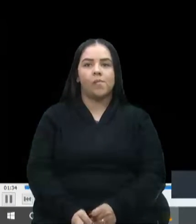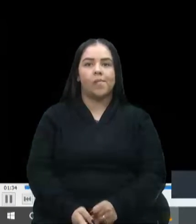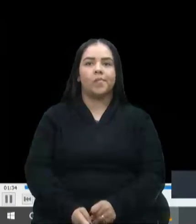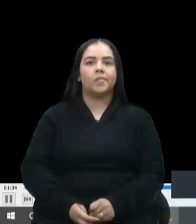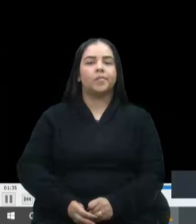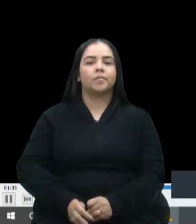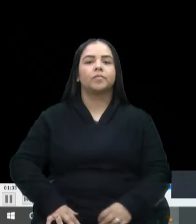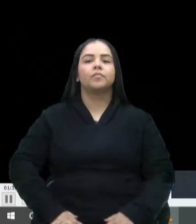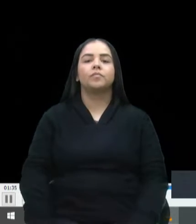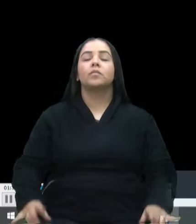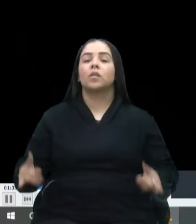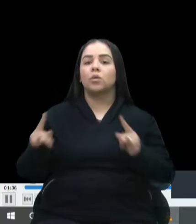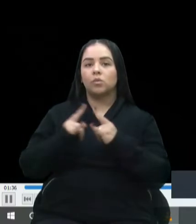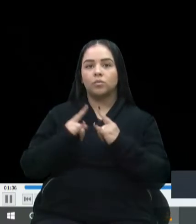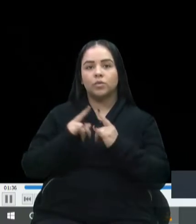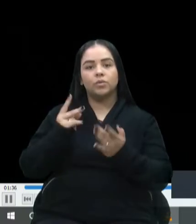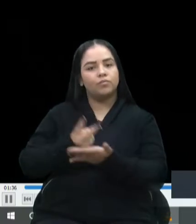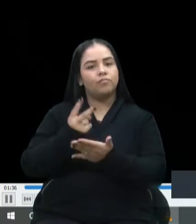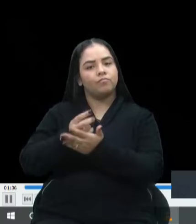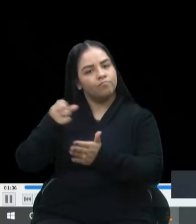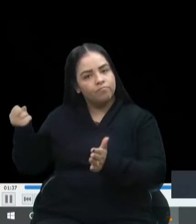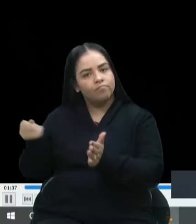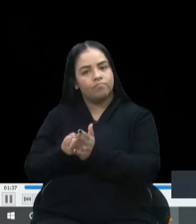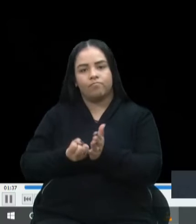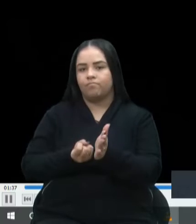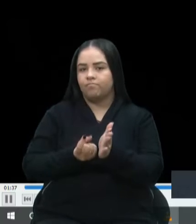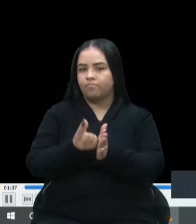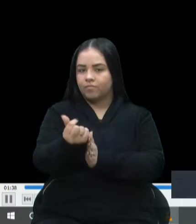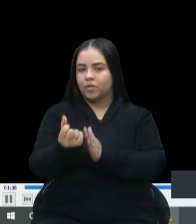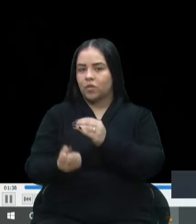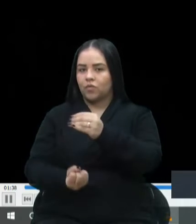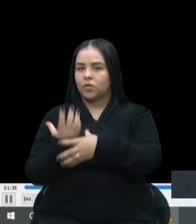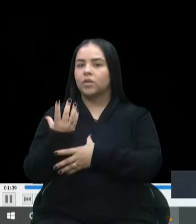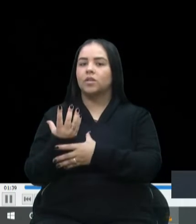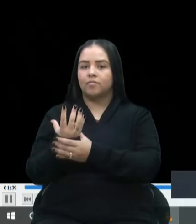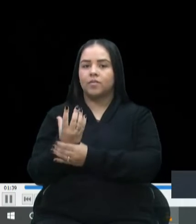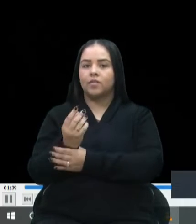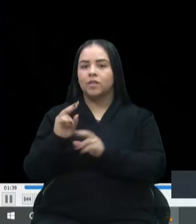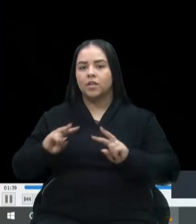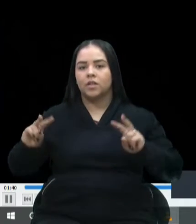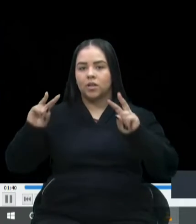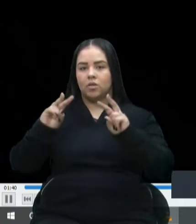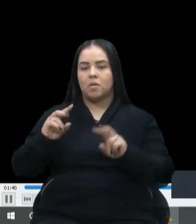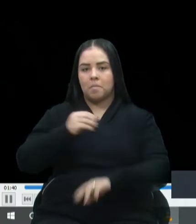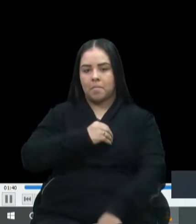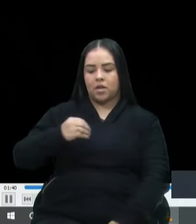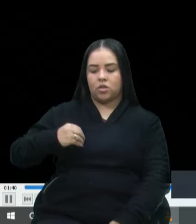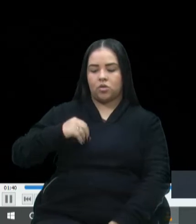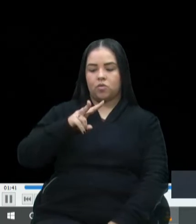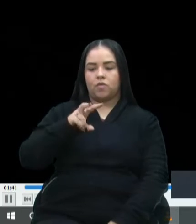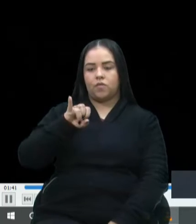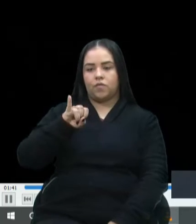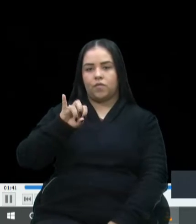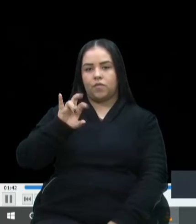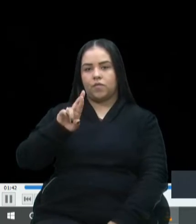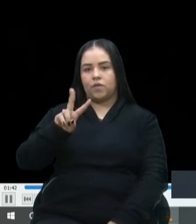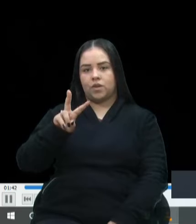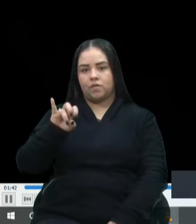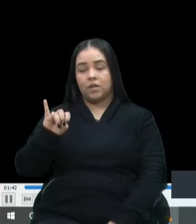A instituição se mantém fiel ao legado do seu fundador, o visionário Dr. Virvi Ramos, que contribuiu para